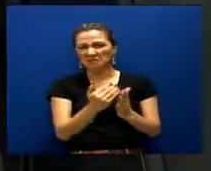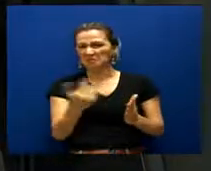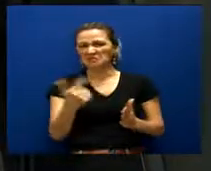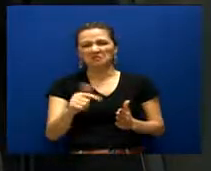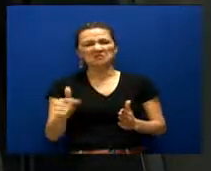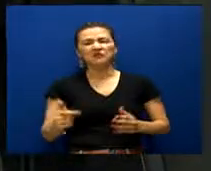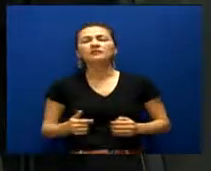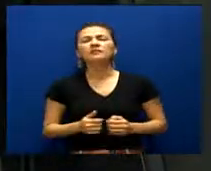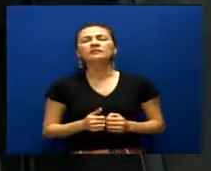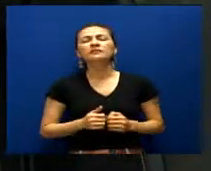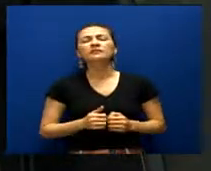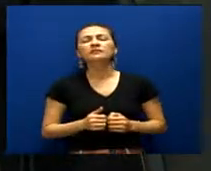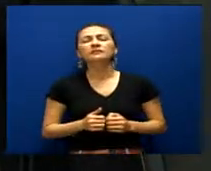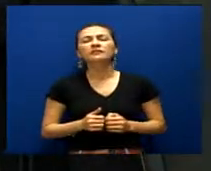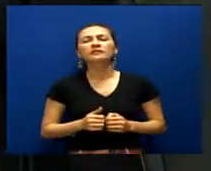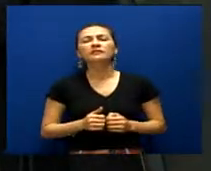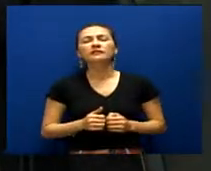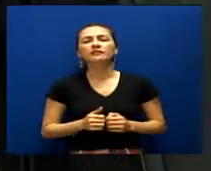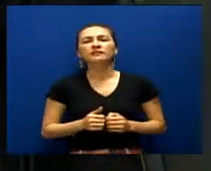nós chamamos